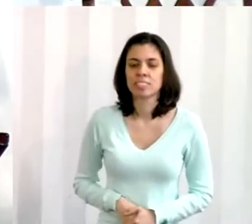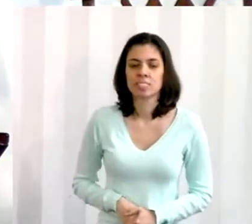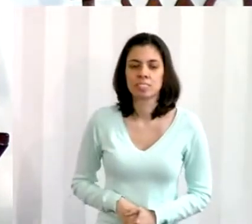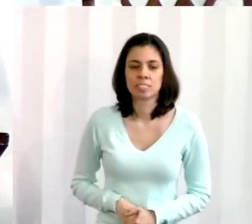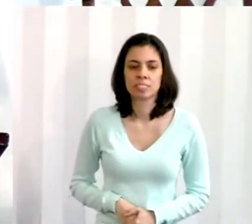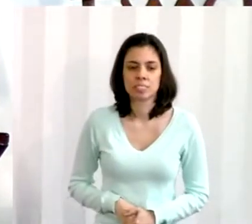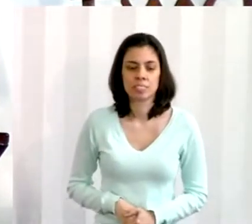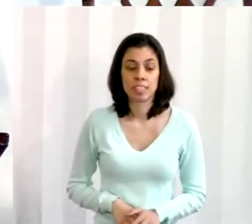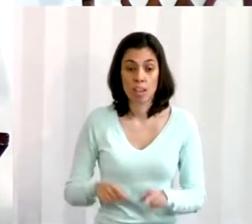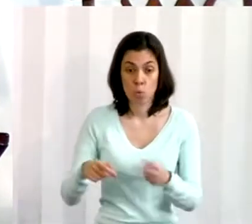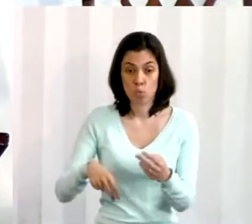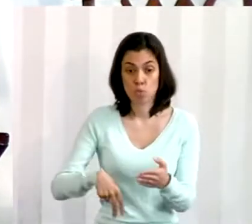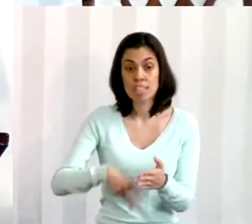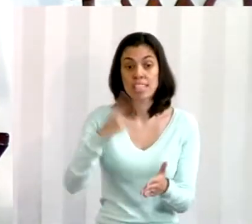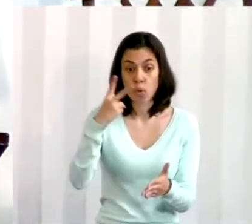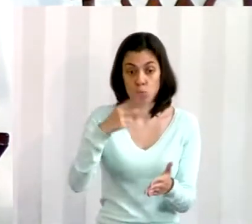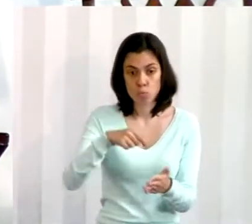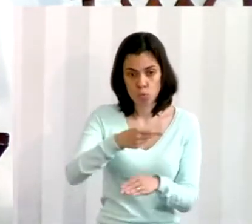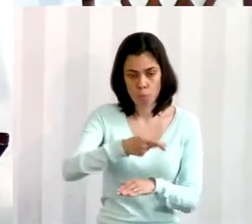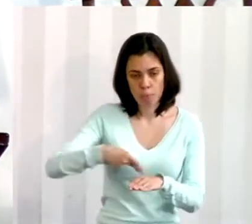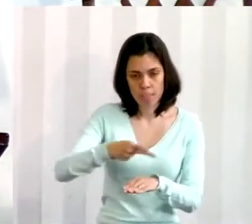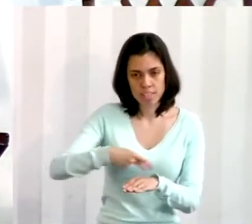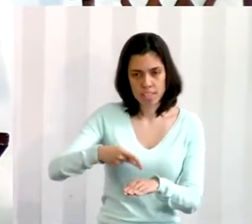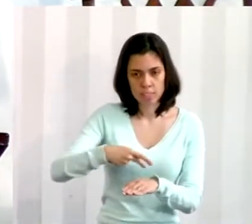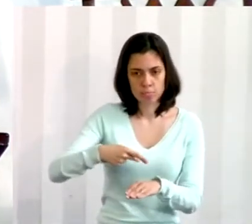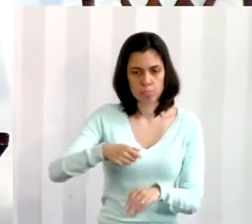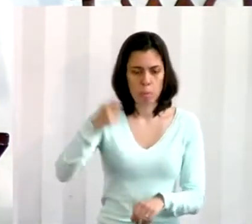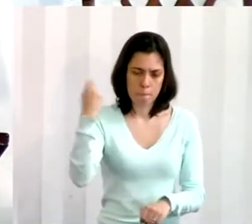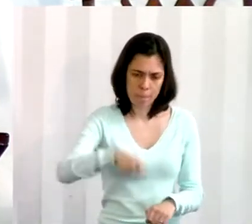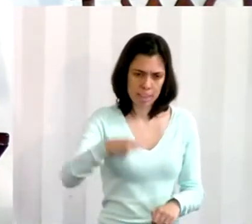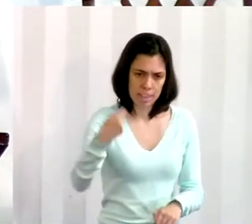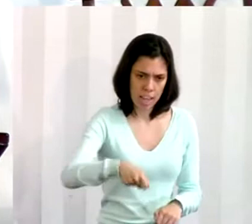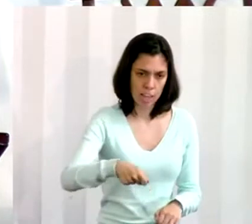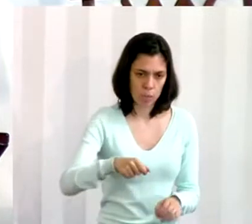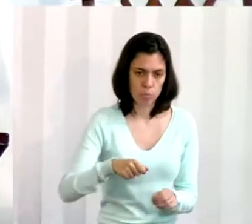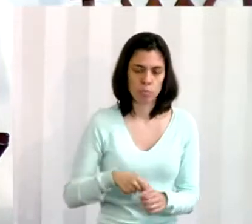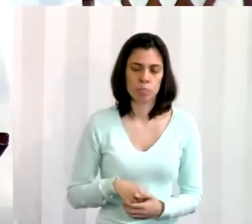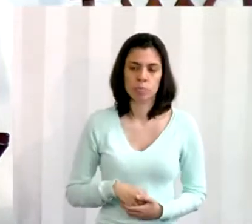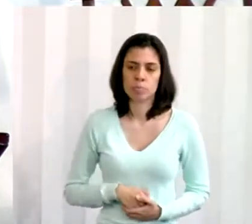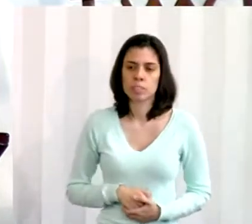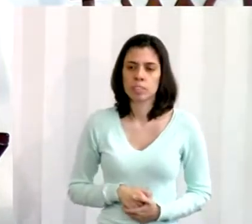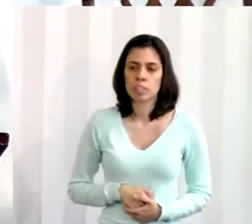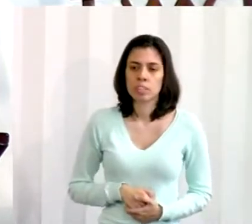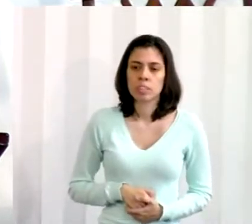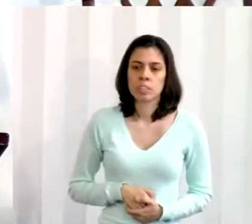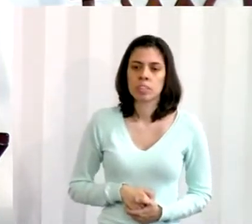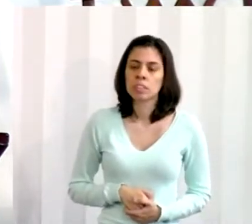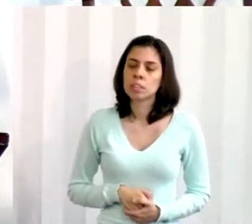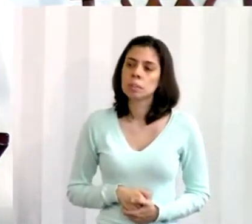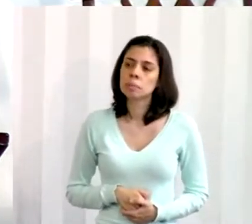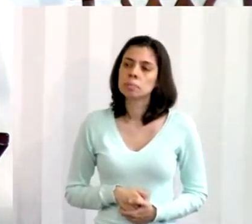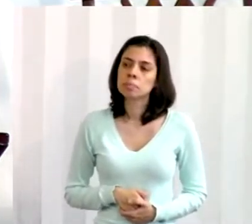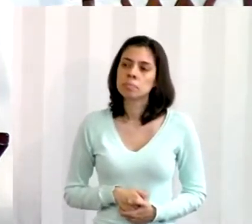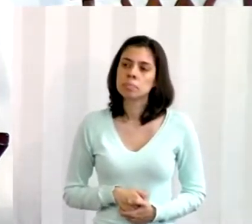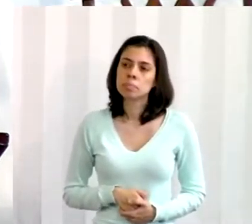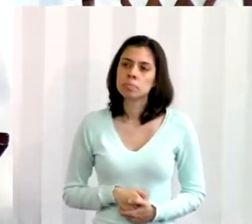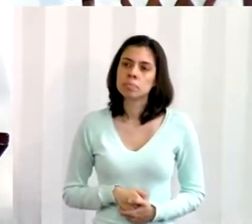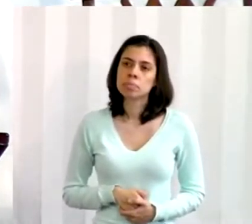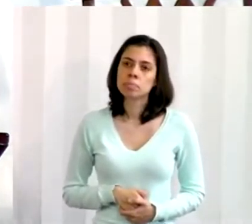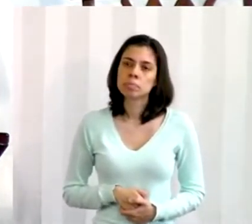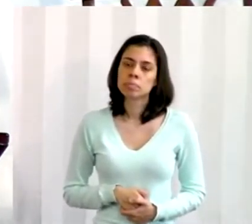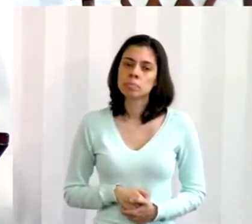semente e um martelo. E ainda, se você puder, desenhe, se você puder, uma